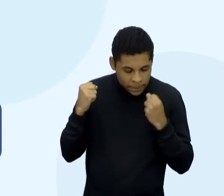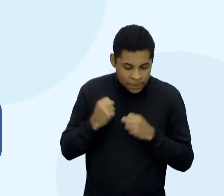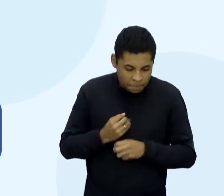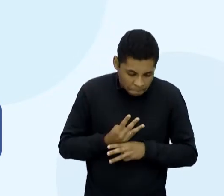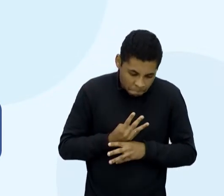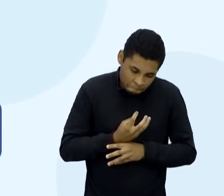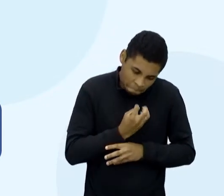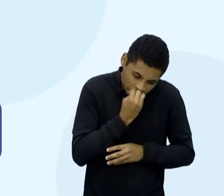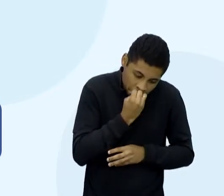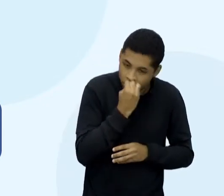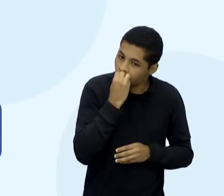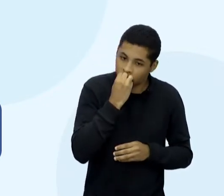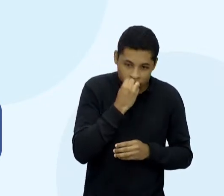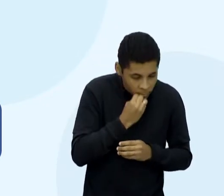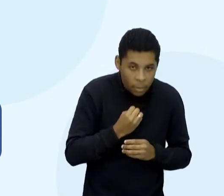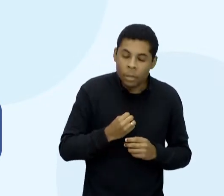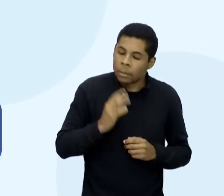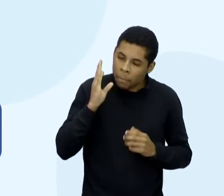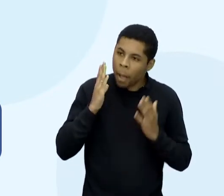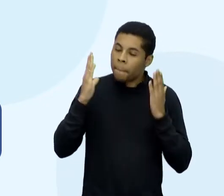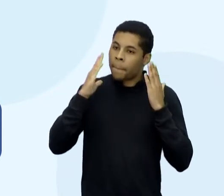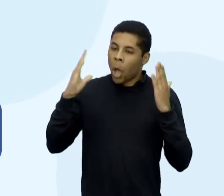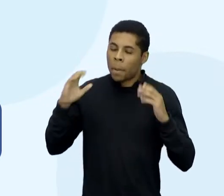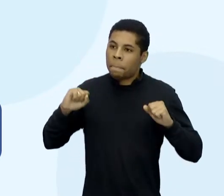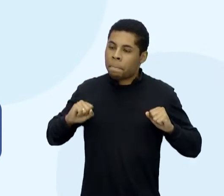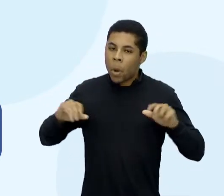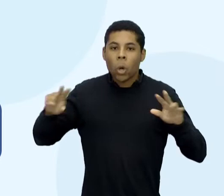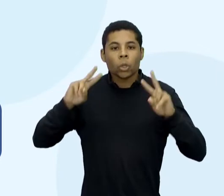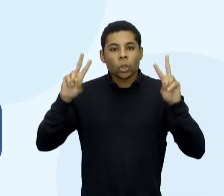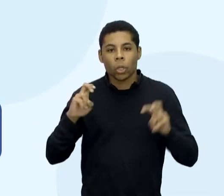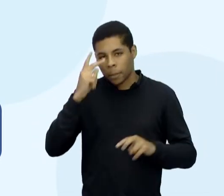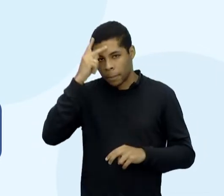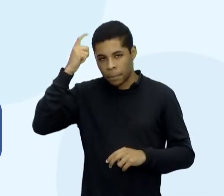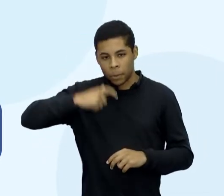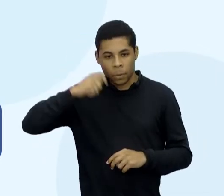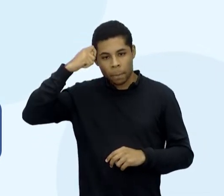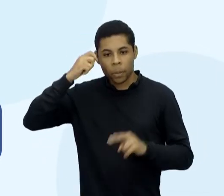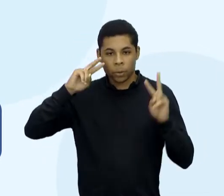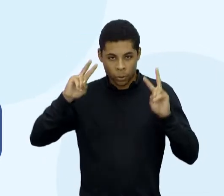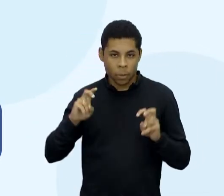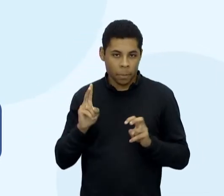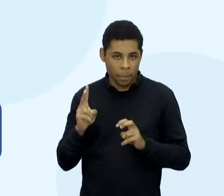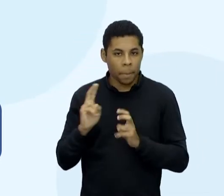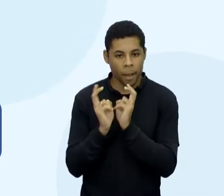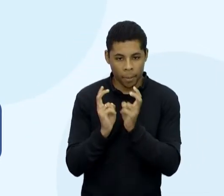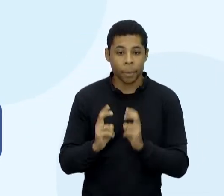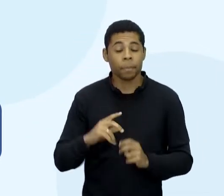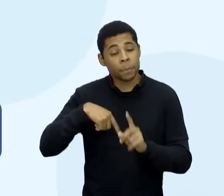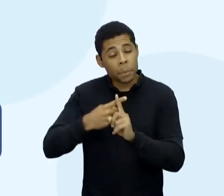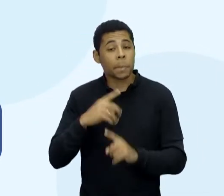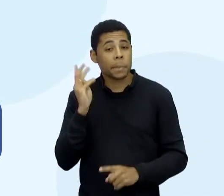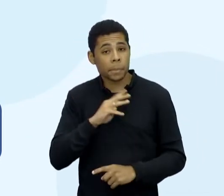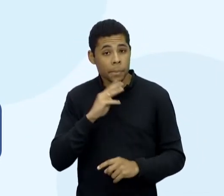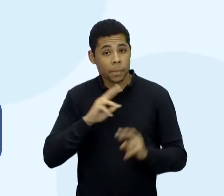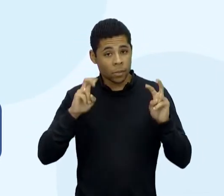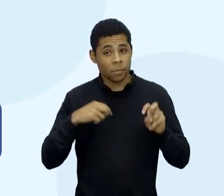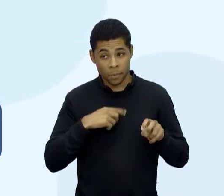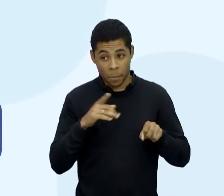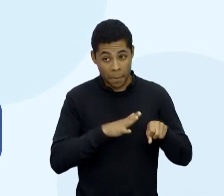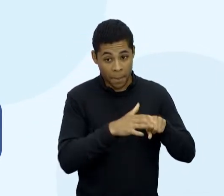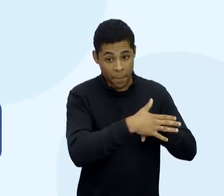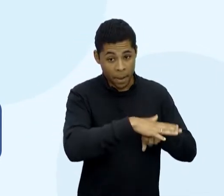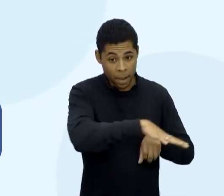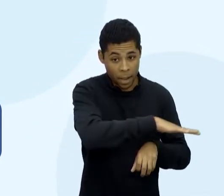relacionados ao passado histórico dos pretos em relação à capoeira. E também eu acho muito legal, porque eu vi esse exemplo no meu bairro, Juliana,